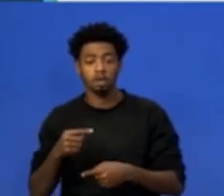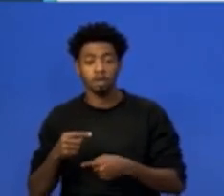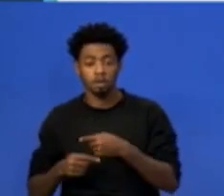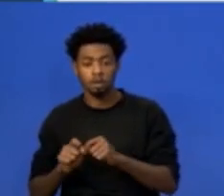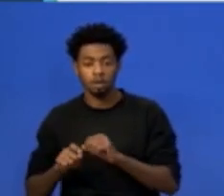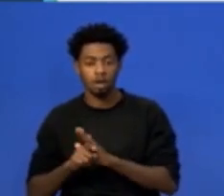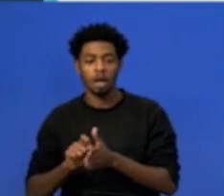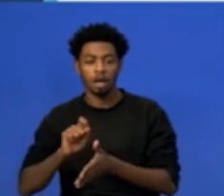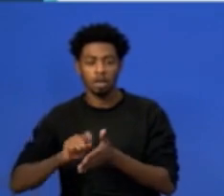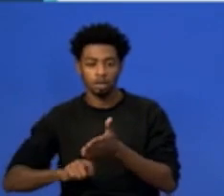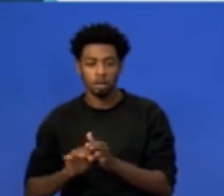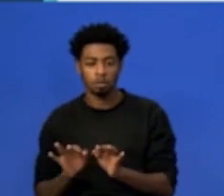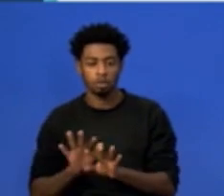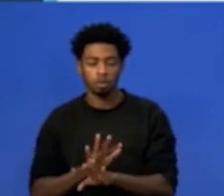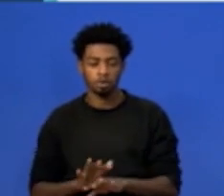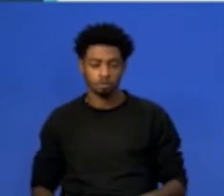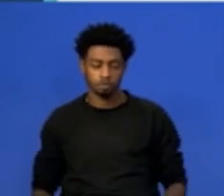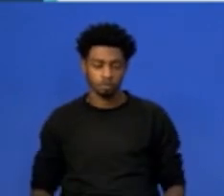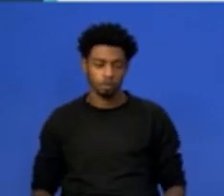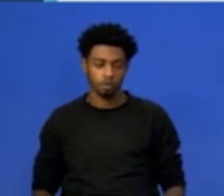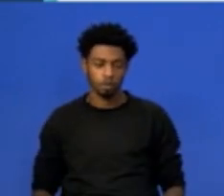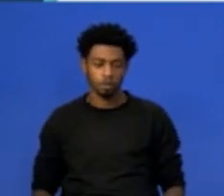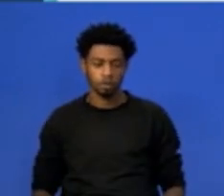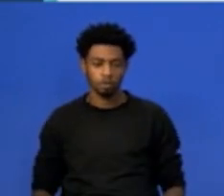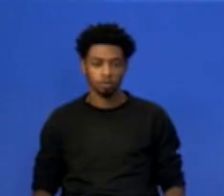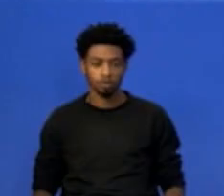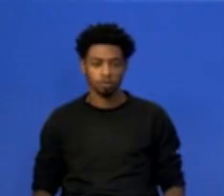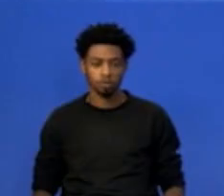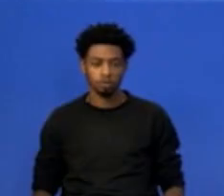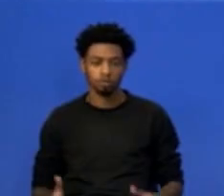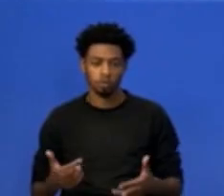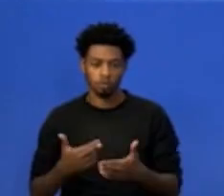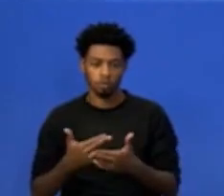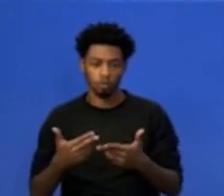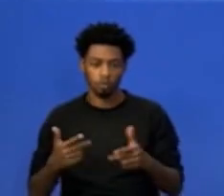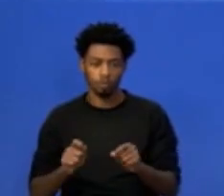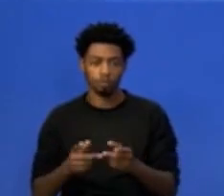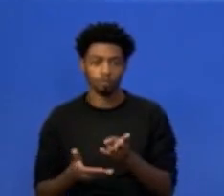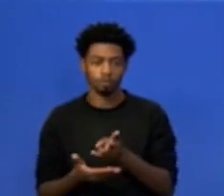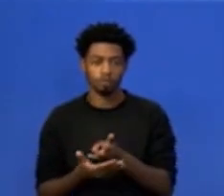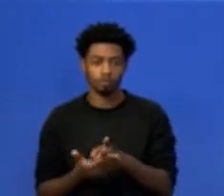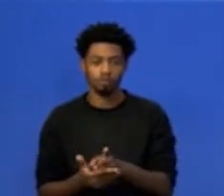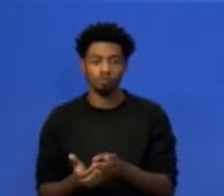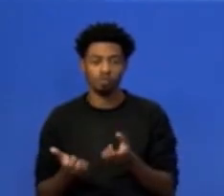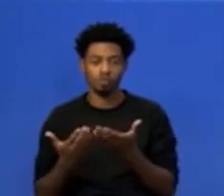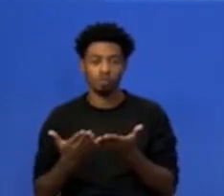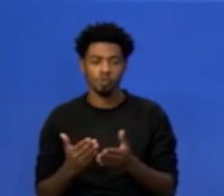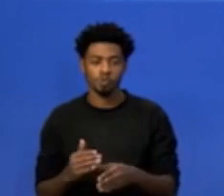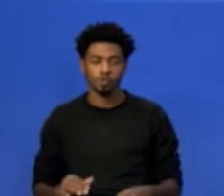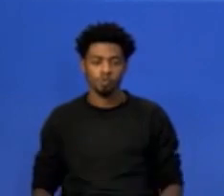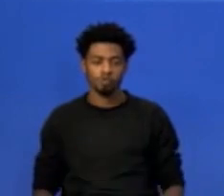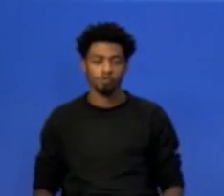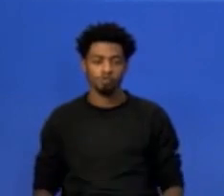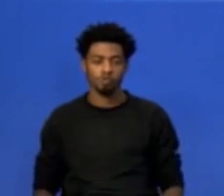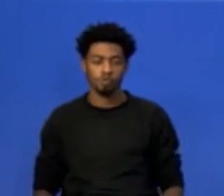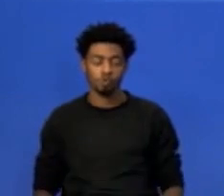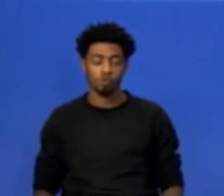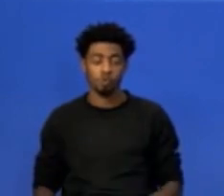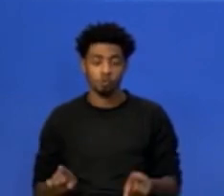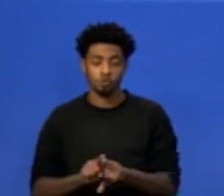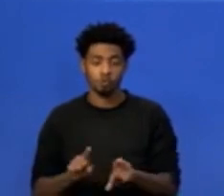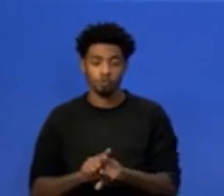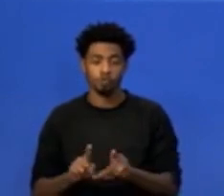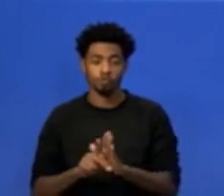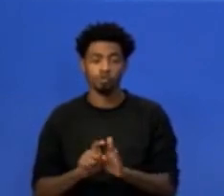a assinatura do contrato. Então, essas garantias, elas são oferecidas também